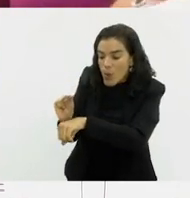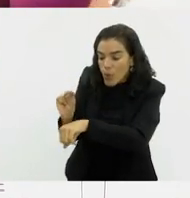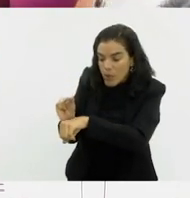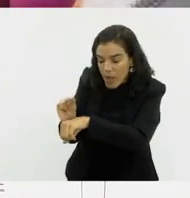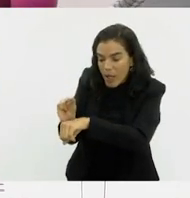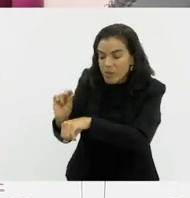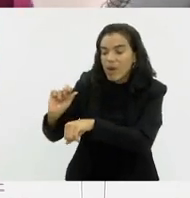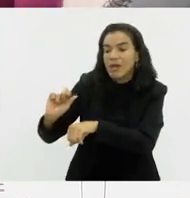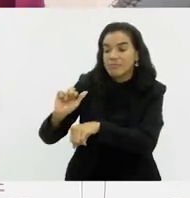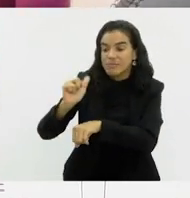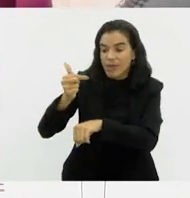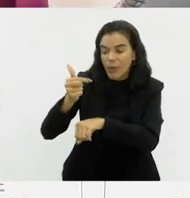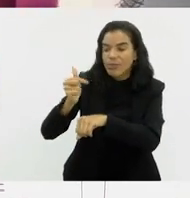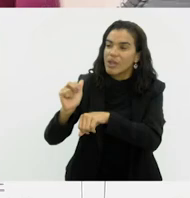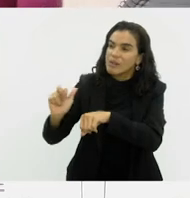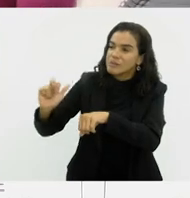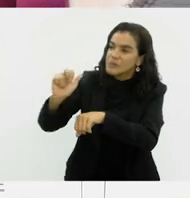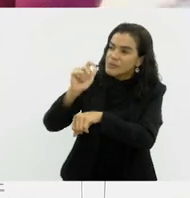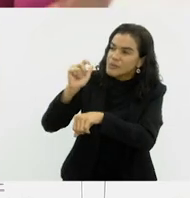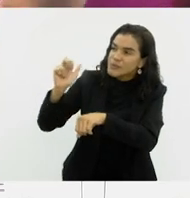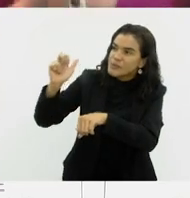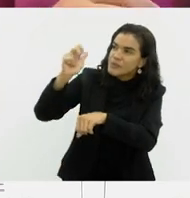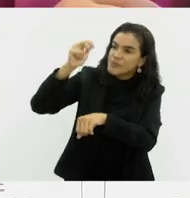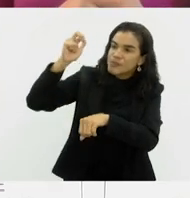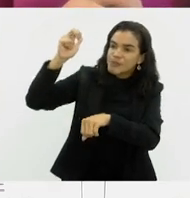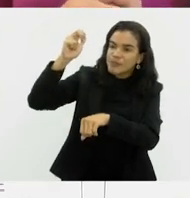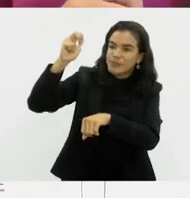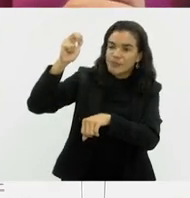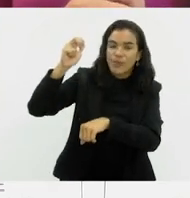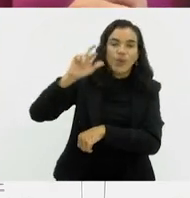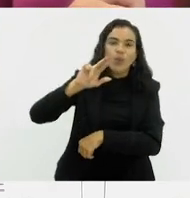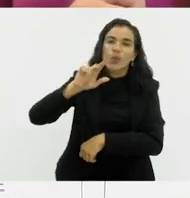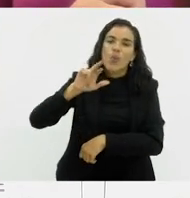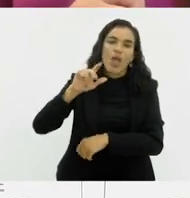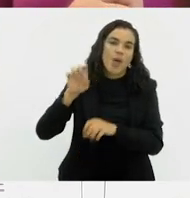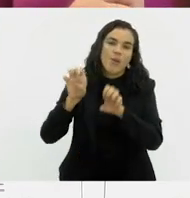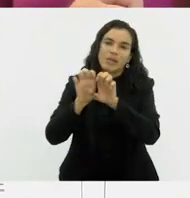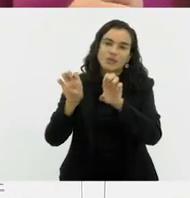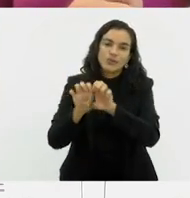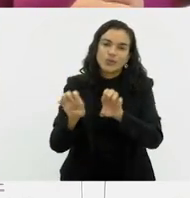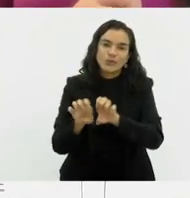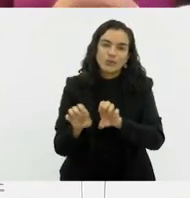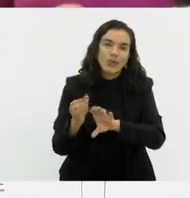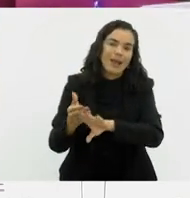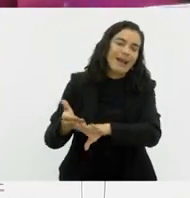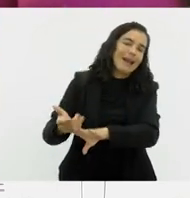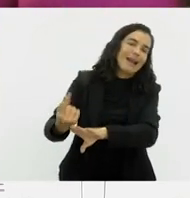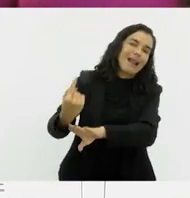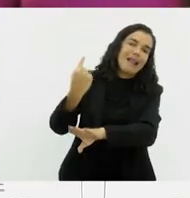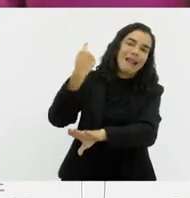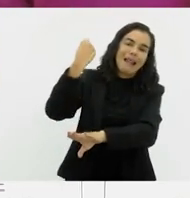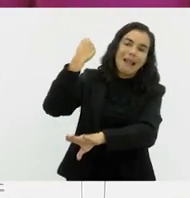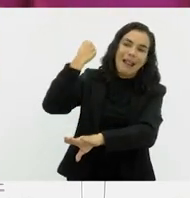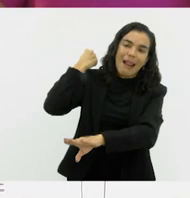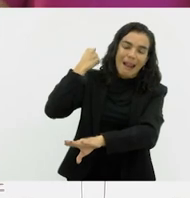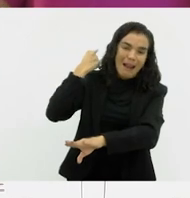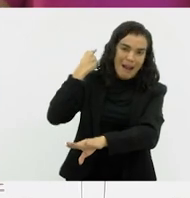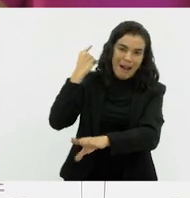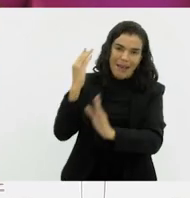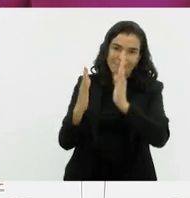parte superior. É uma estrutura que não é, como eu falei, ela não foi pensada, né, lá atrás, quando ela foi